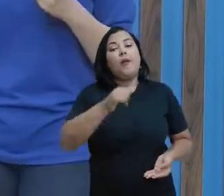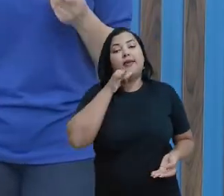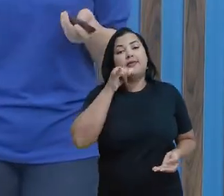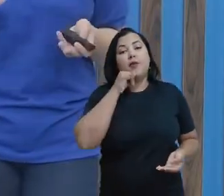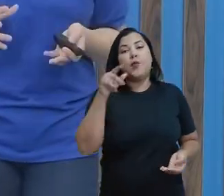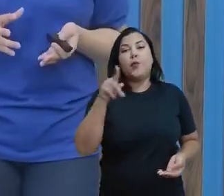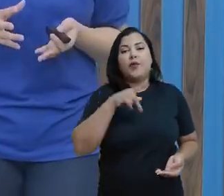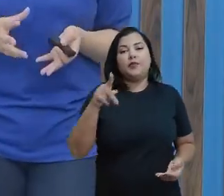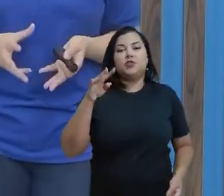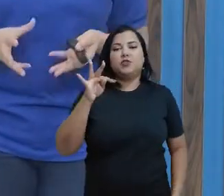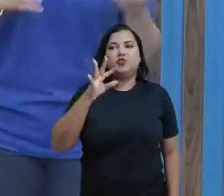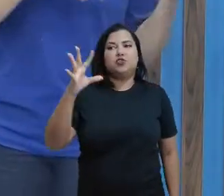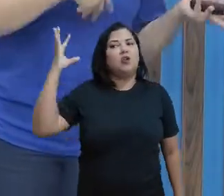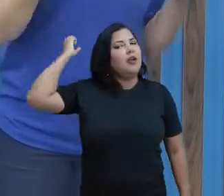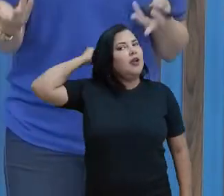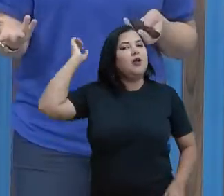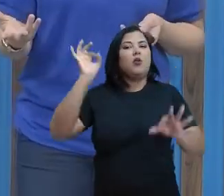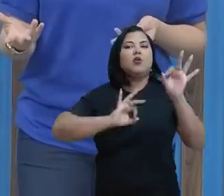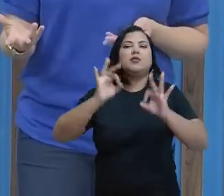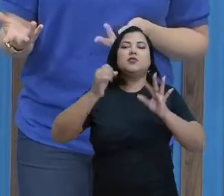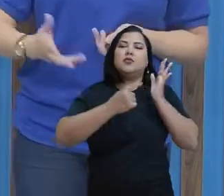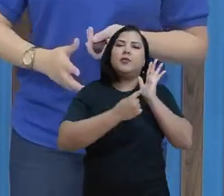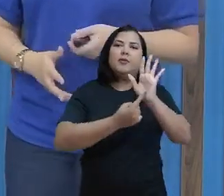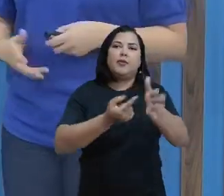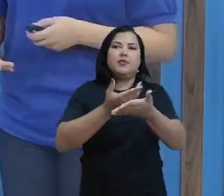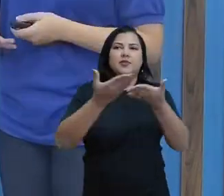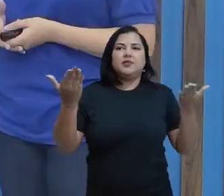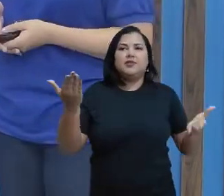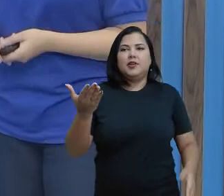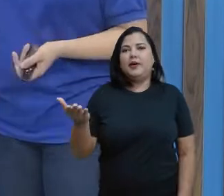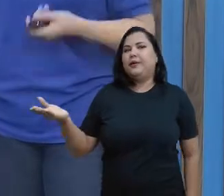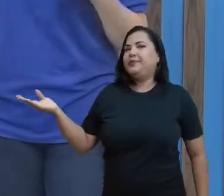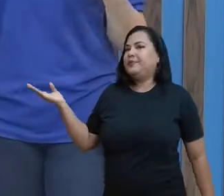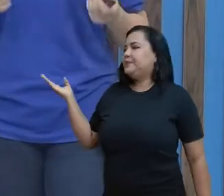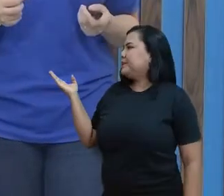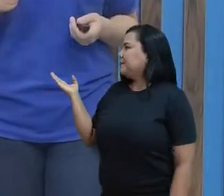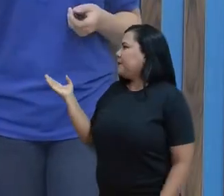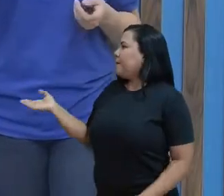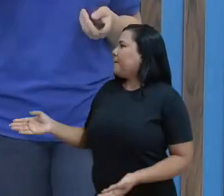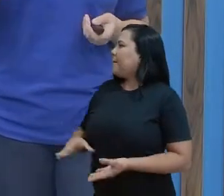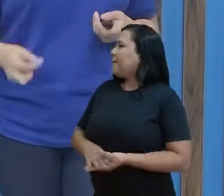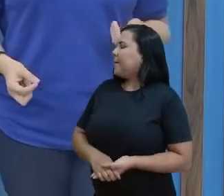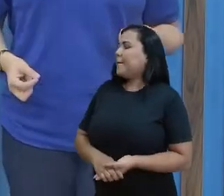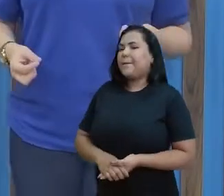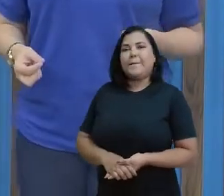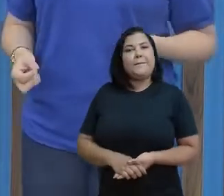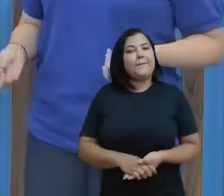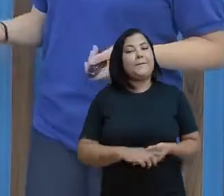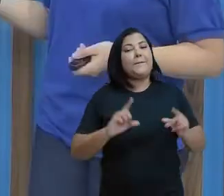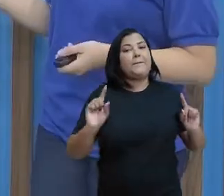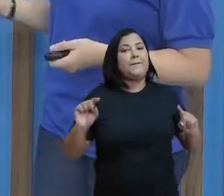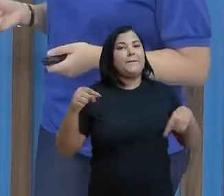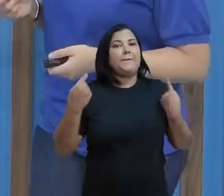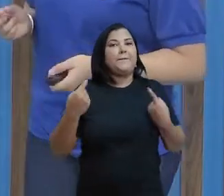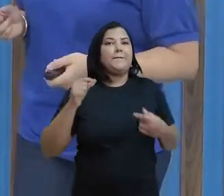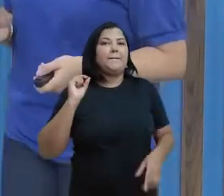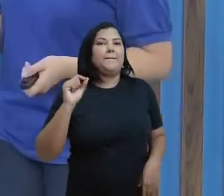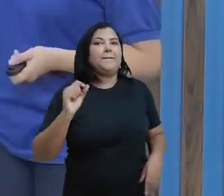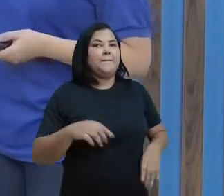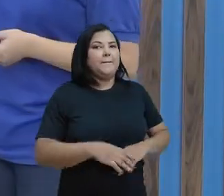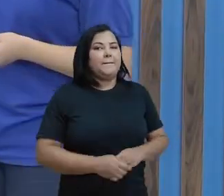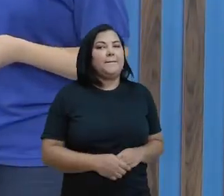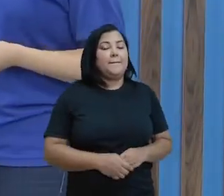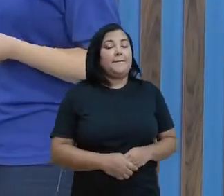professor Tiago colocou, na verdade, e eu apresentei para vocês, junto com o professor Pedro na aula passada, esse desafio. E o desafio falava assim,